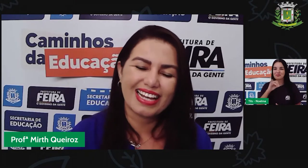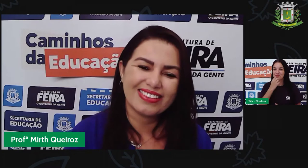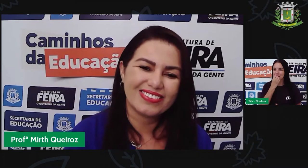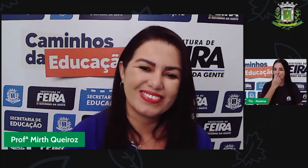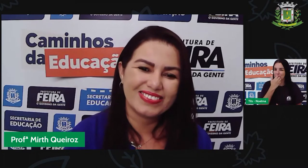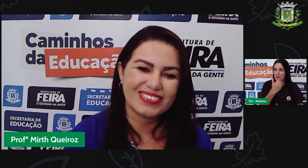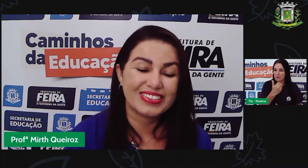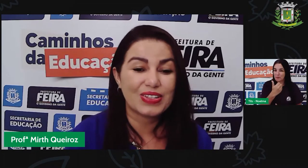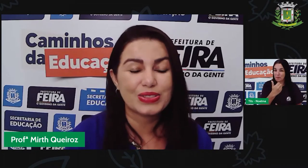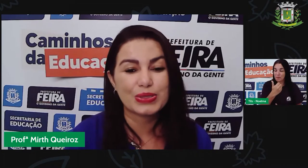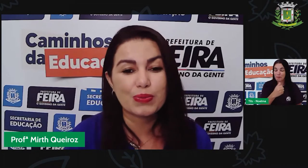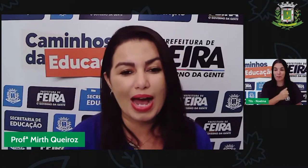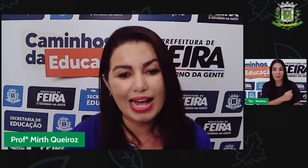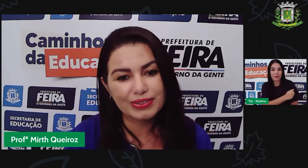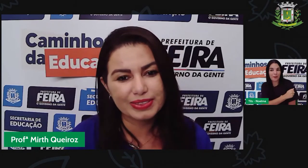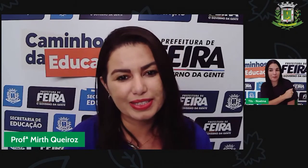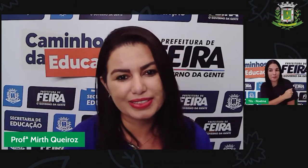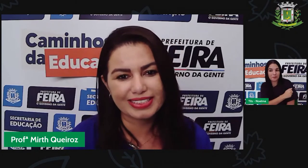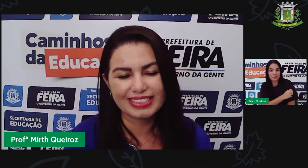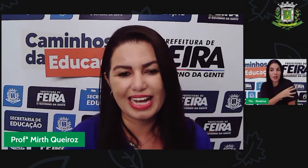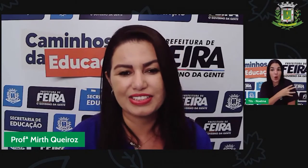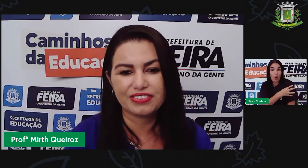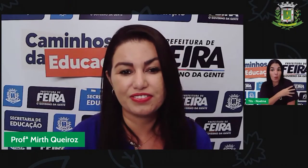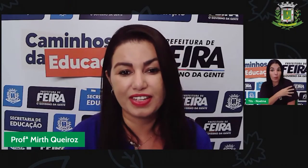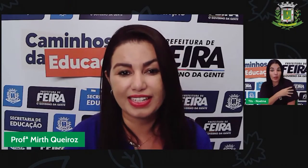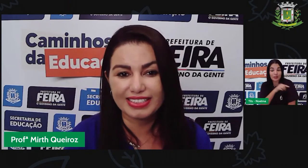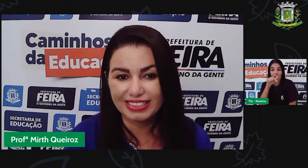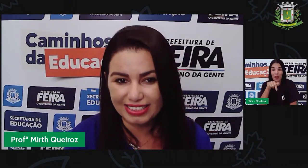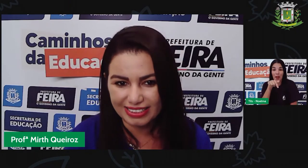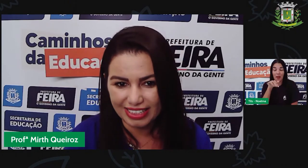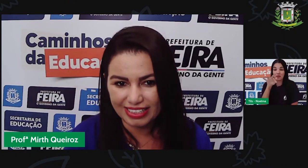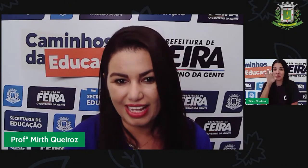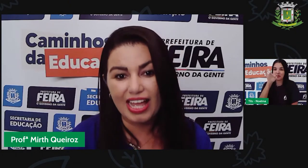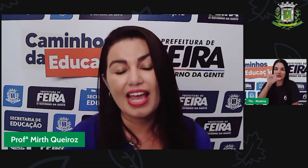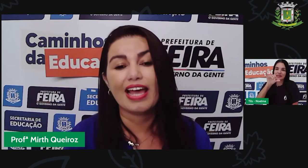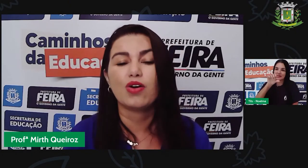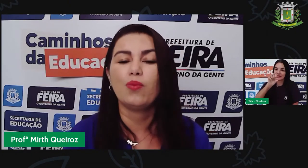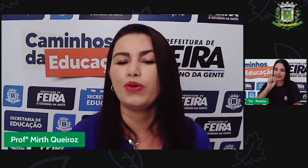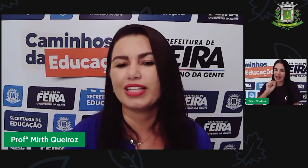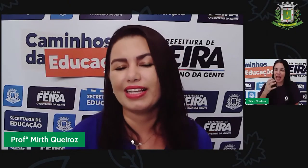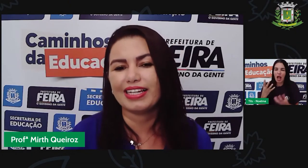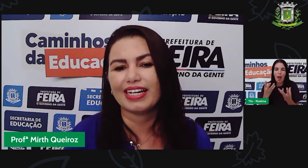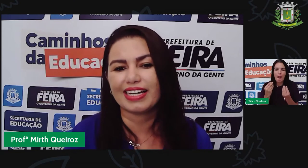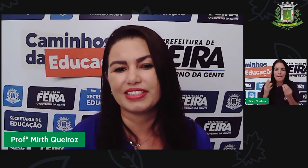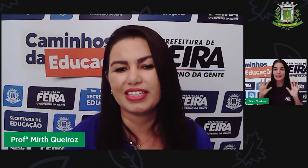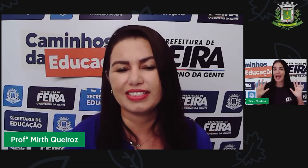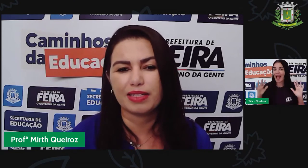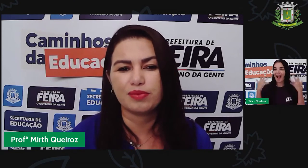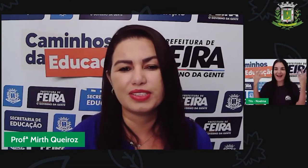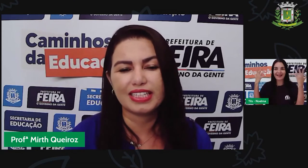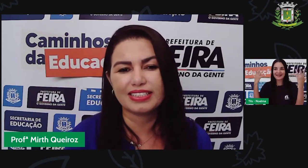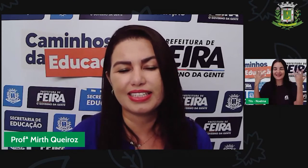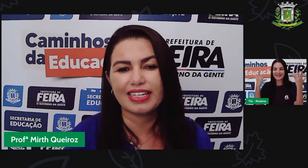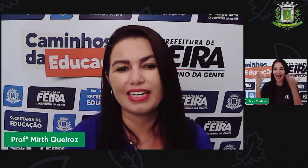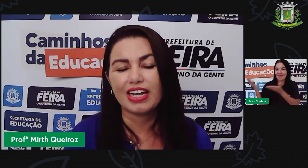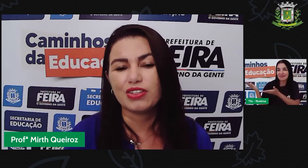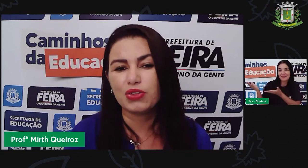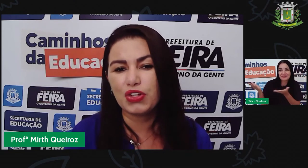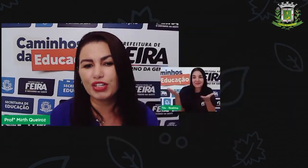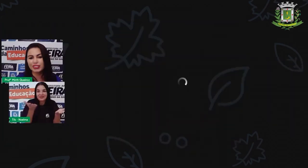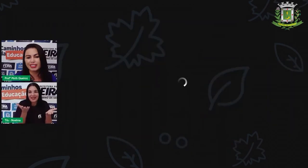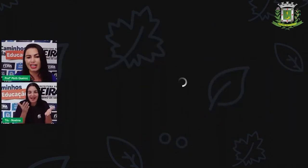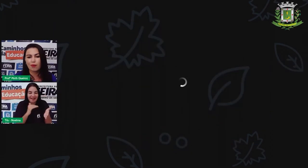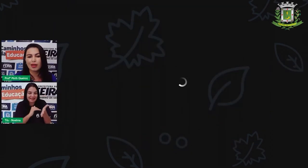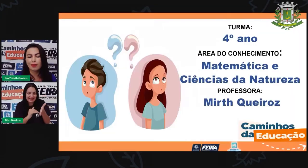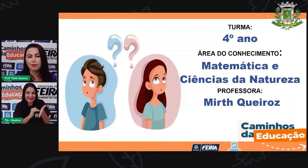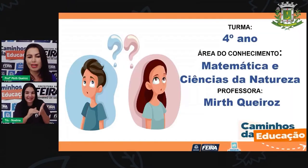queridos alunos, nossos quartos anos da cidade Feira de Santana. É com muita alegria que a gente recebe vocês aqui no